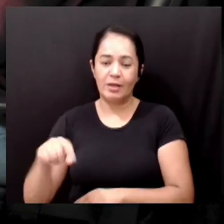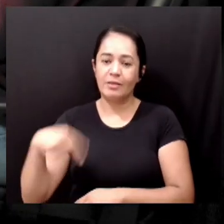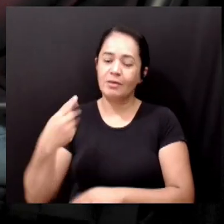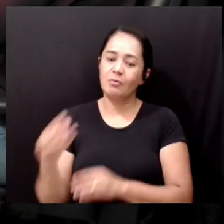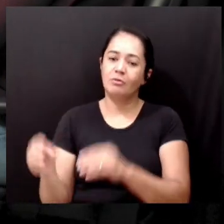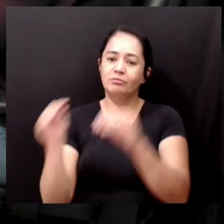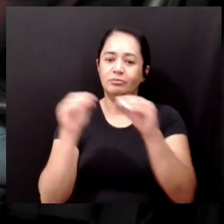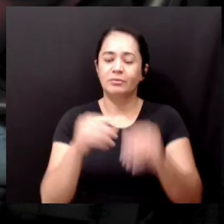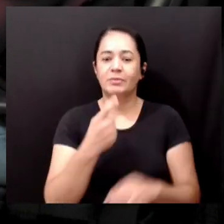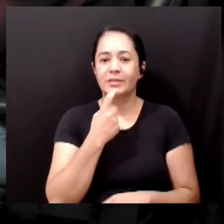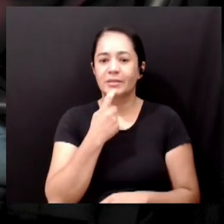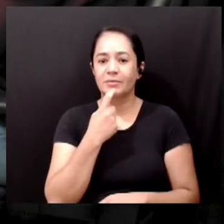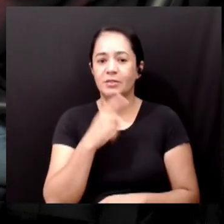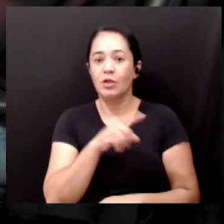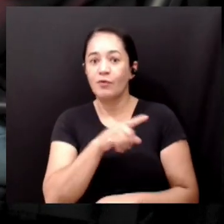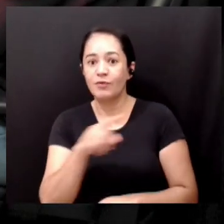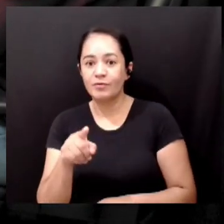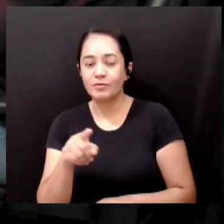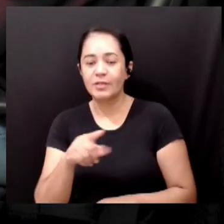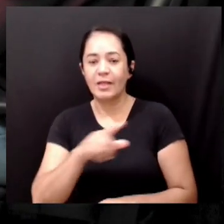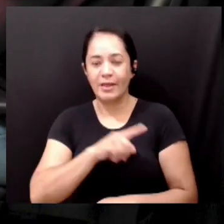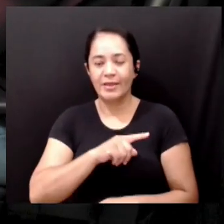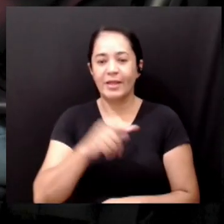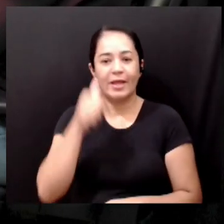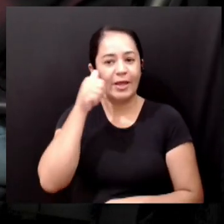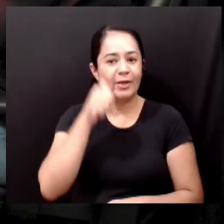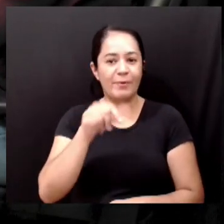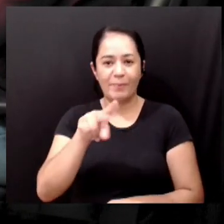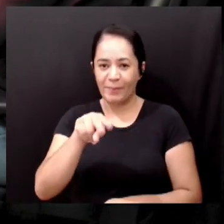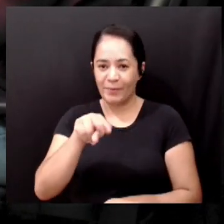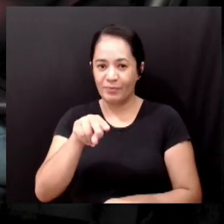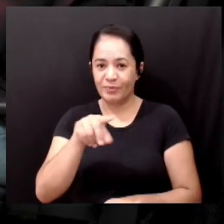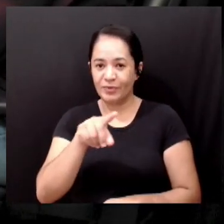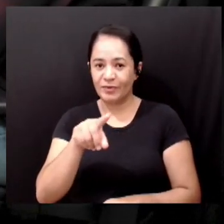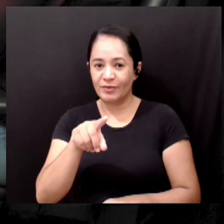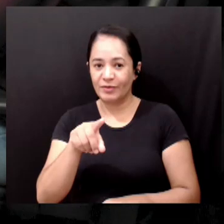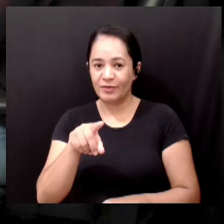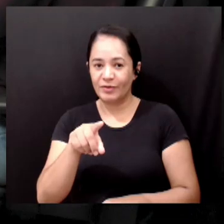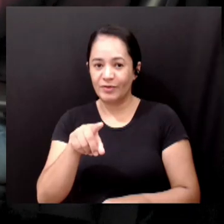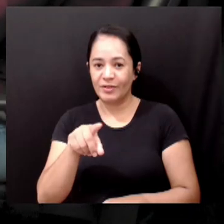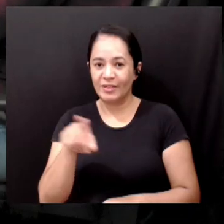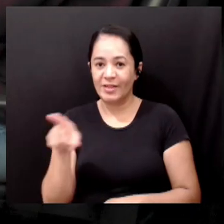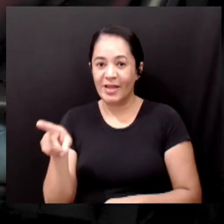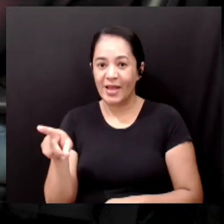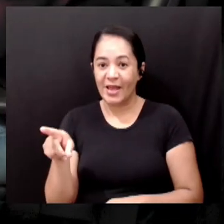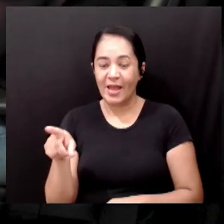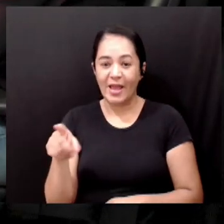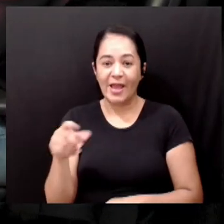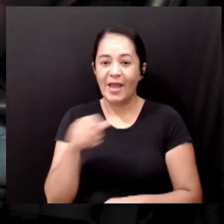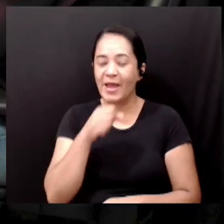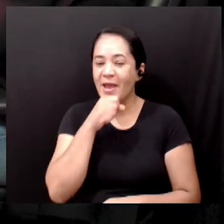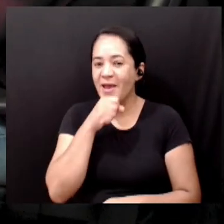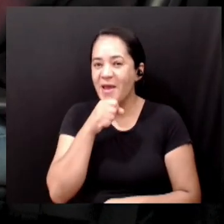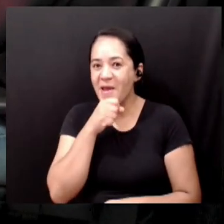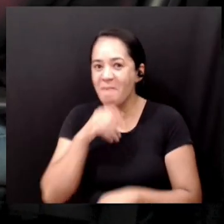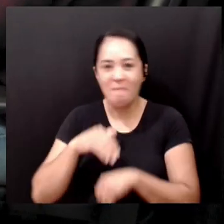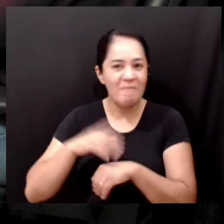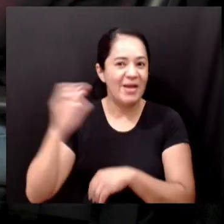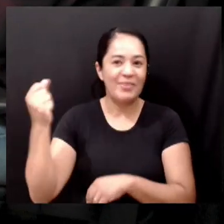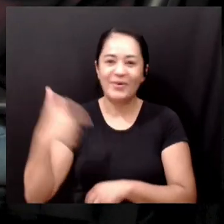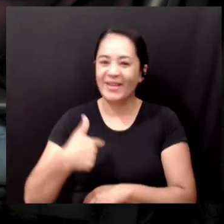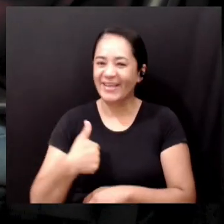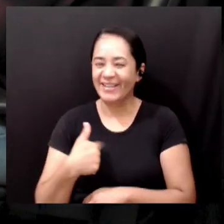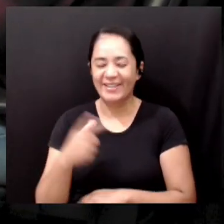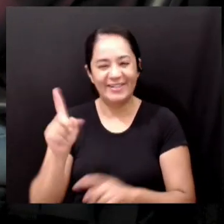irmãos? Tenho uma irmã. Tem uma irmã. Você é o mais velho ou o mais novo? Ela é bem mais velha que eu, viu, Mirna? Ah, é? Brincadeira. Se ela assistir